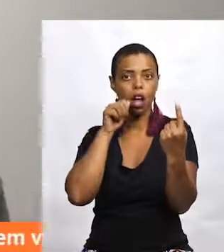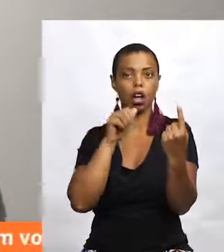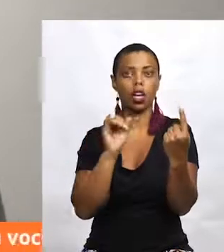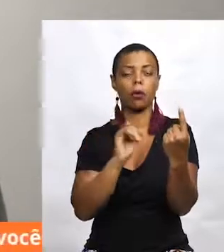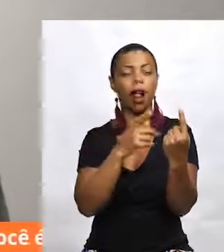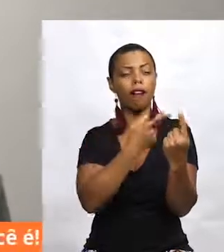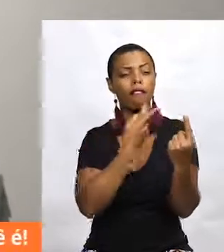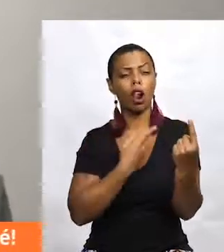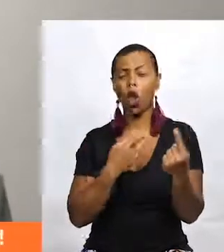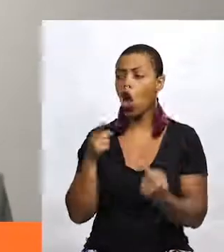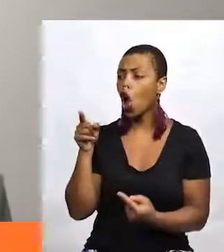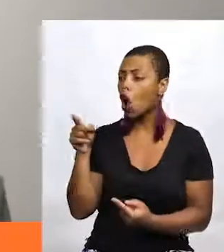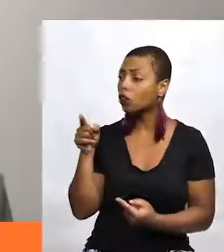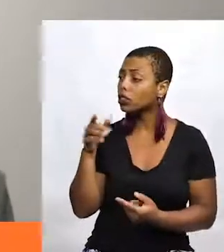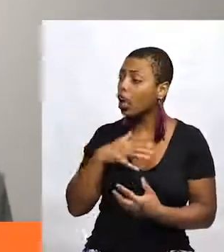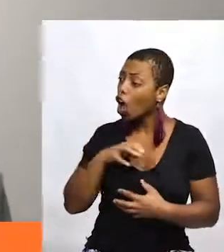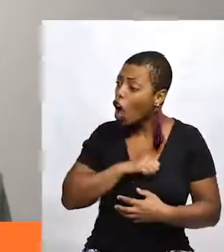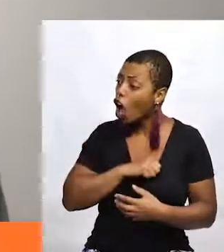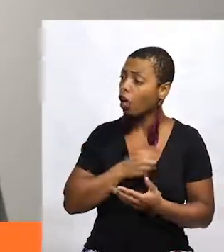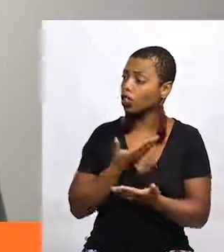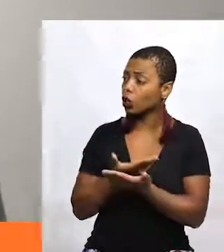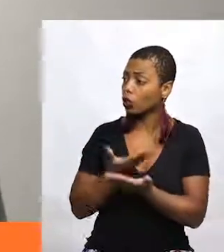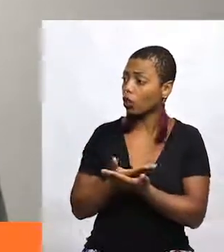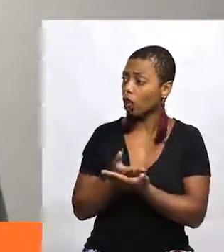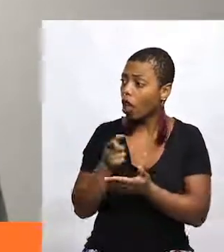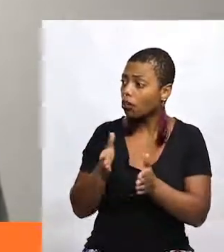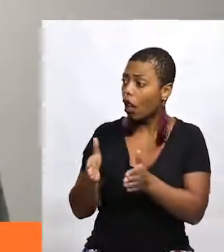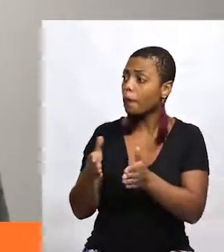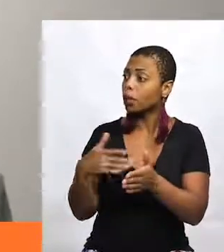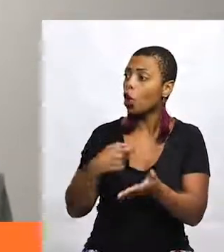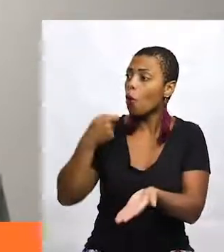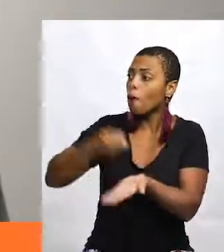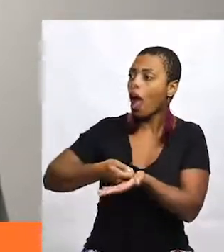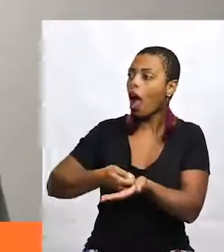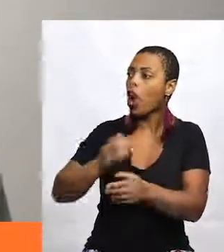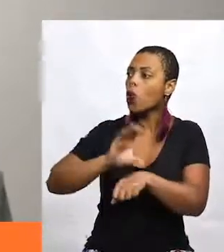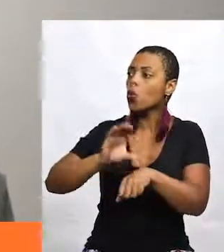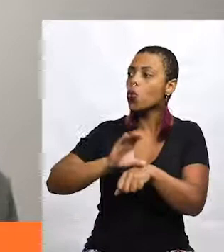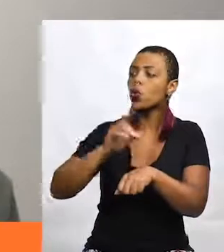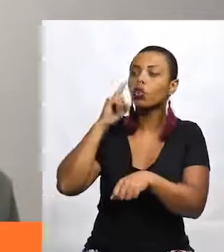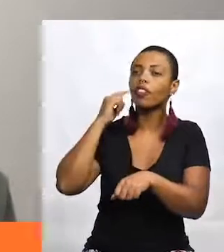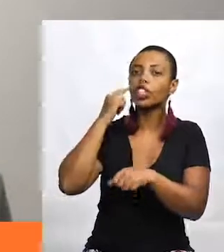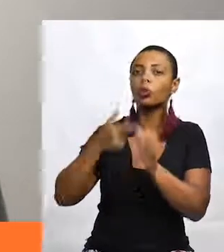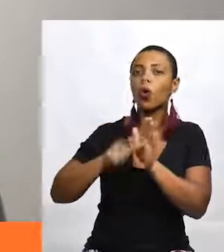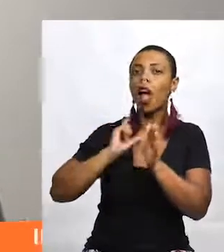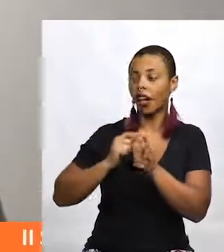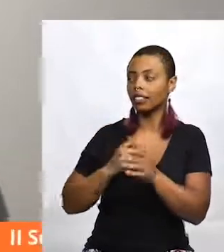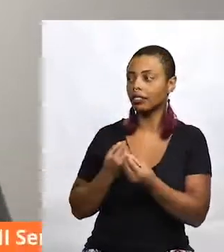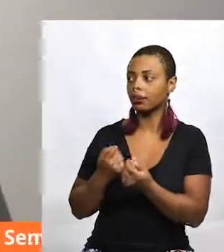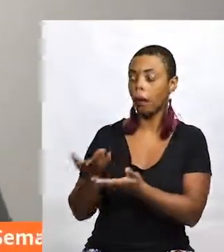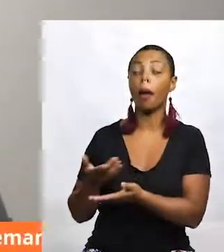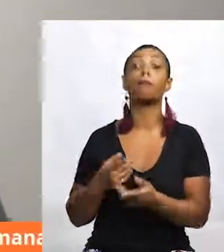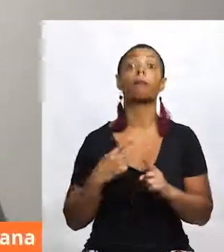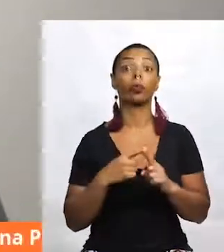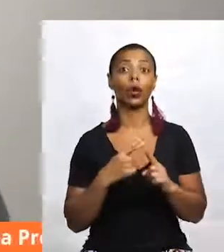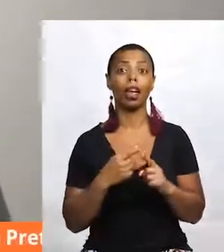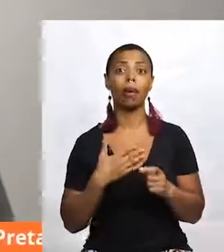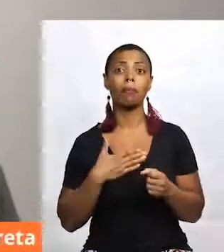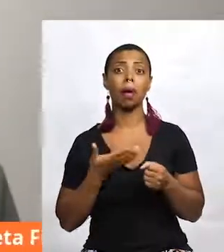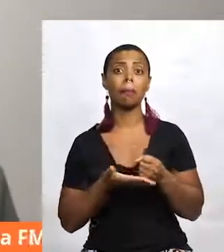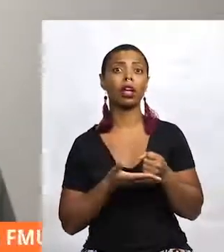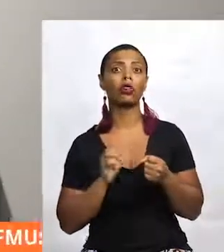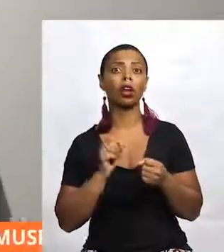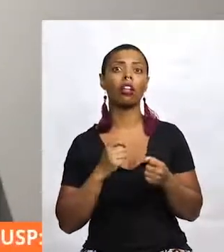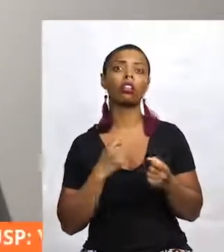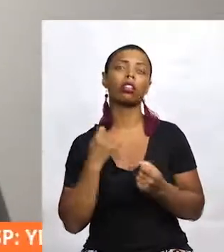de estudar, esse é o caminho, então eu vou pagar um cursinho pré-vestibular para você." Porque a base que eu tive foi uma base em algumas disciplinas